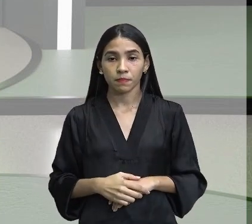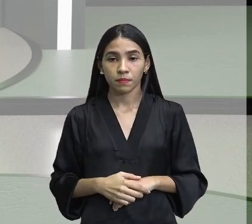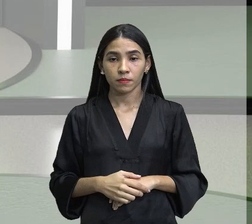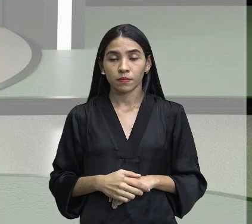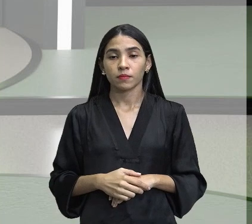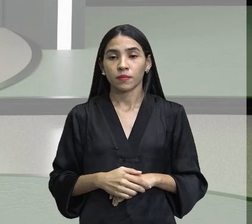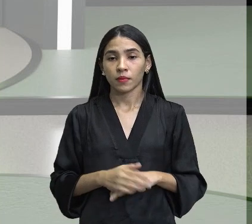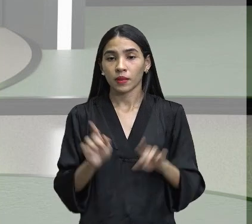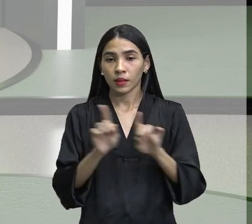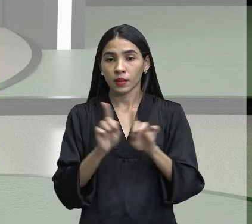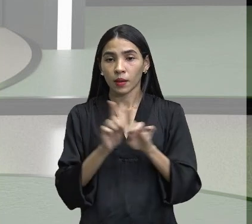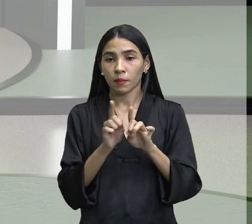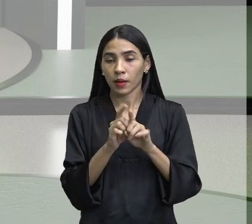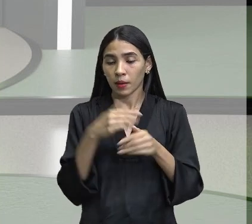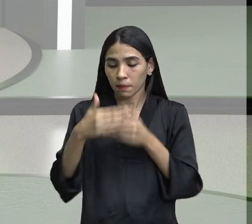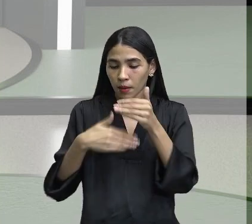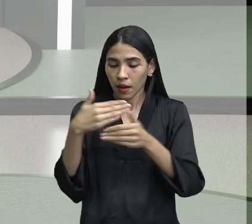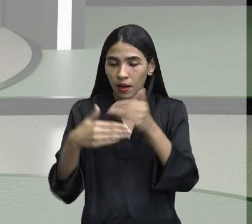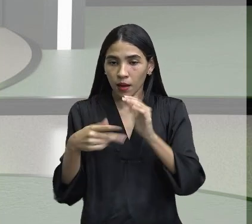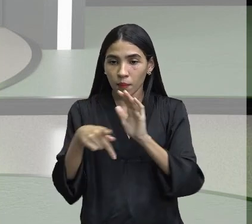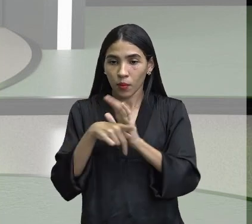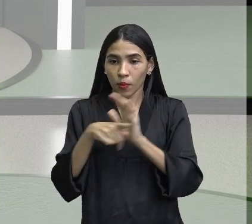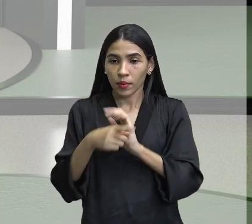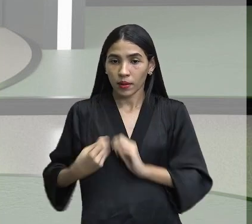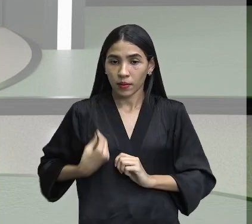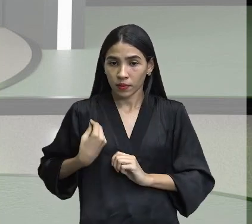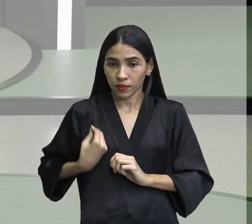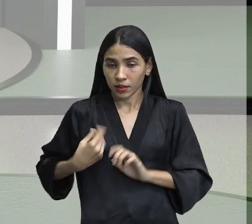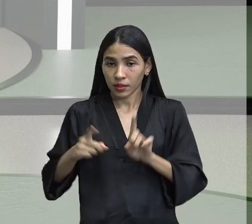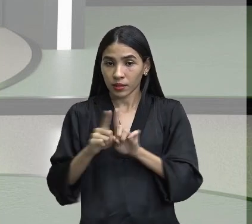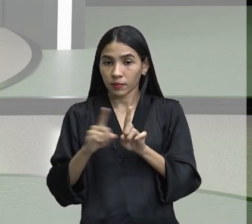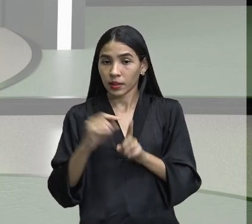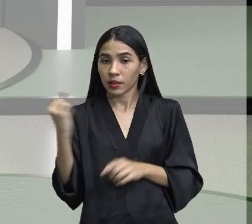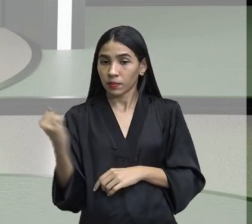ciclo reprodutivo deles e a importância, algumas